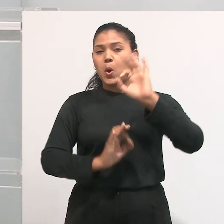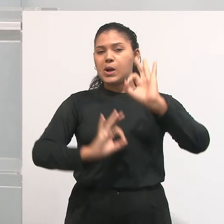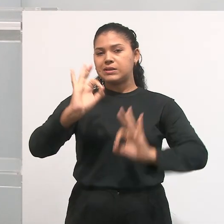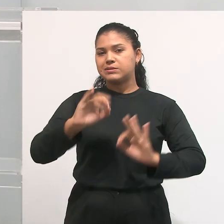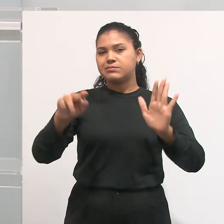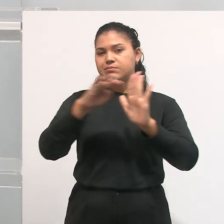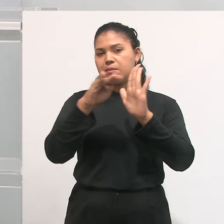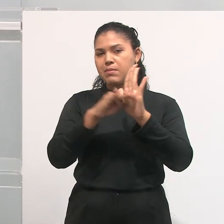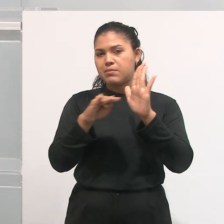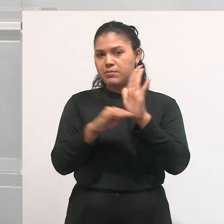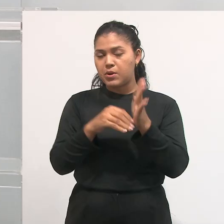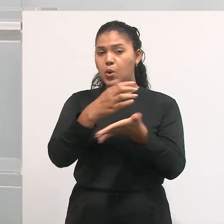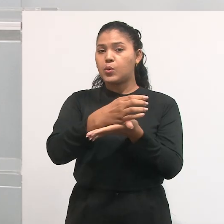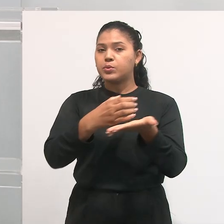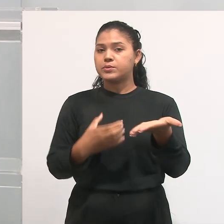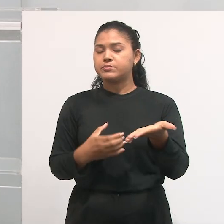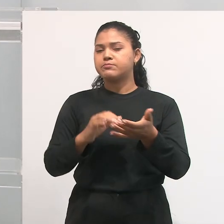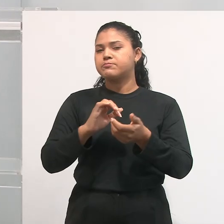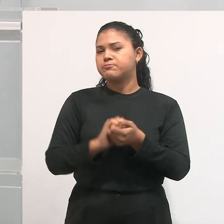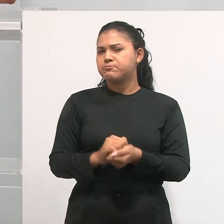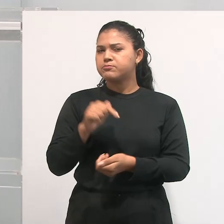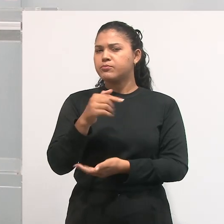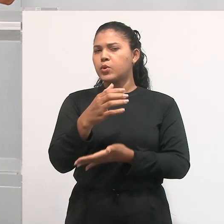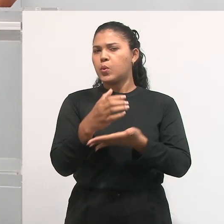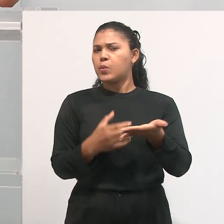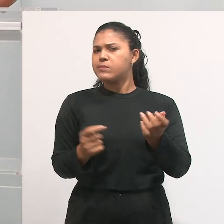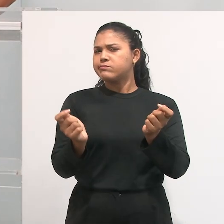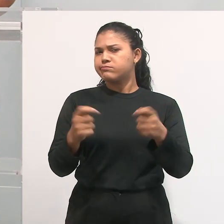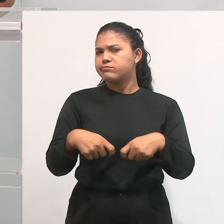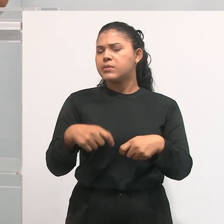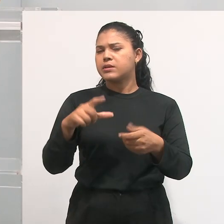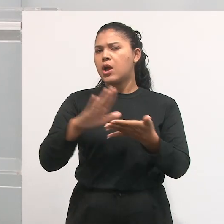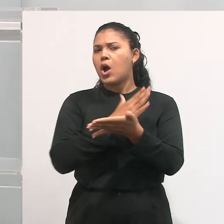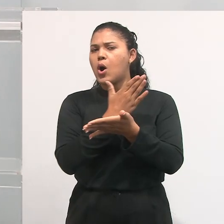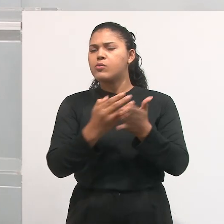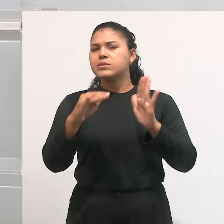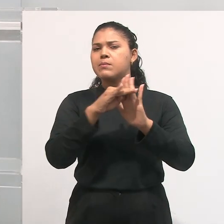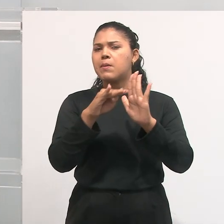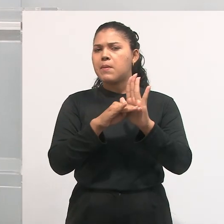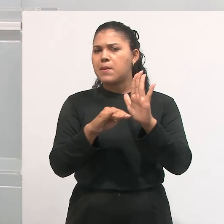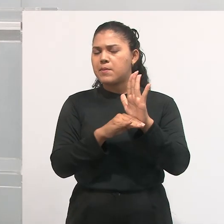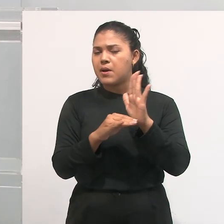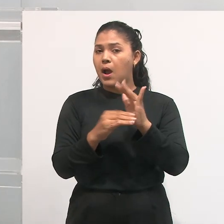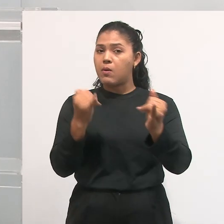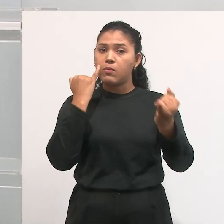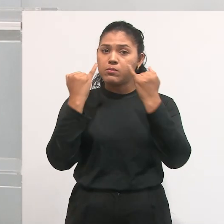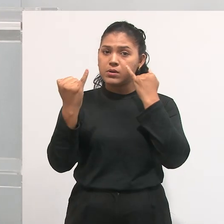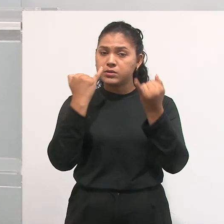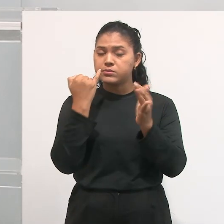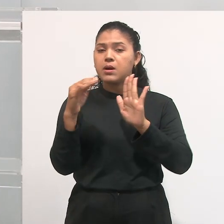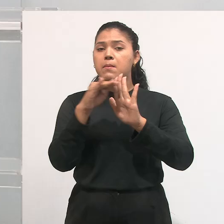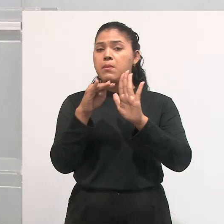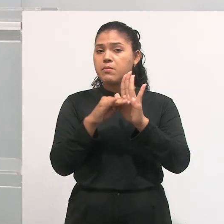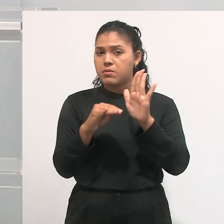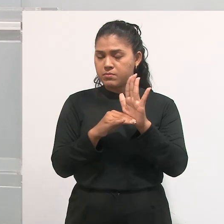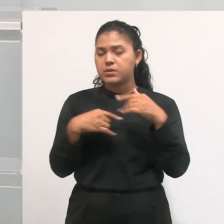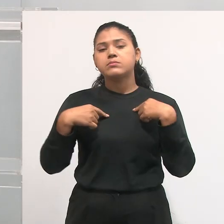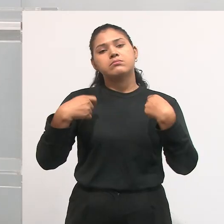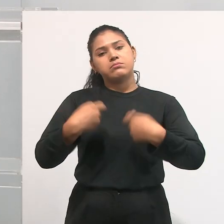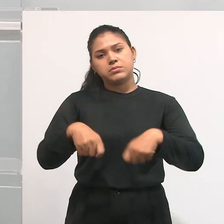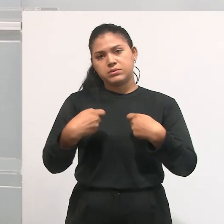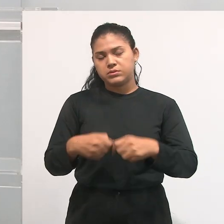currículo. Então, o currículo, ele estabelece alguns saberes, alguns conhecimentos que